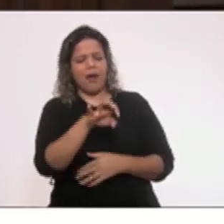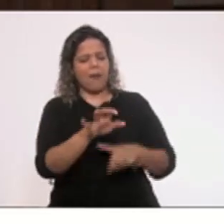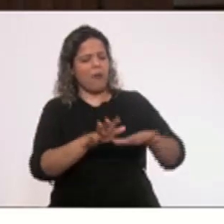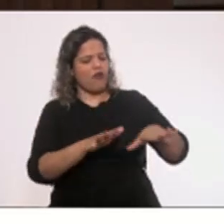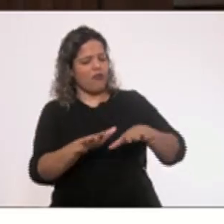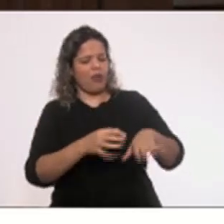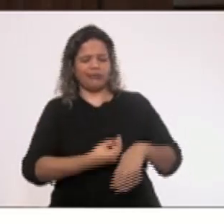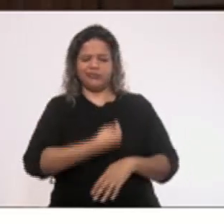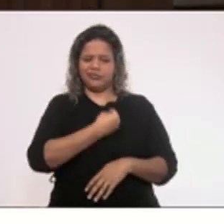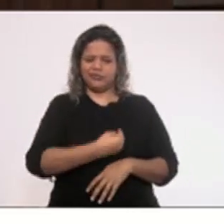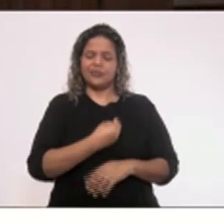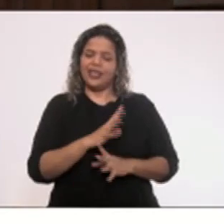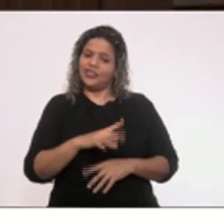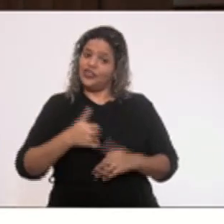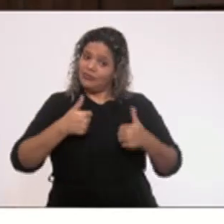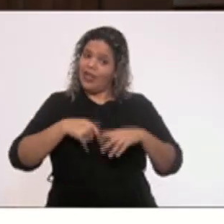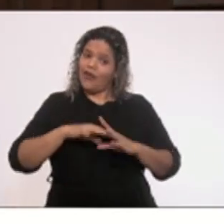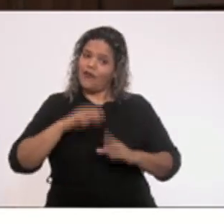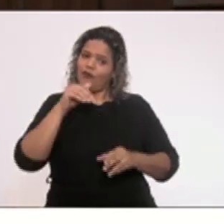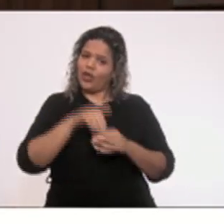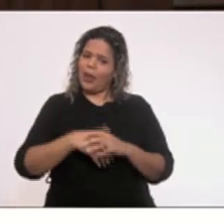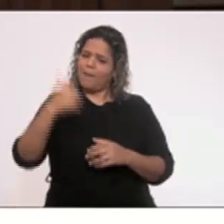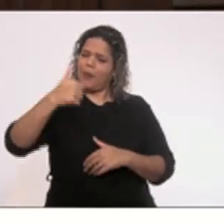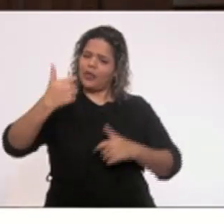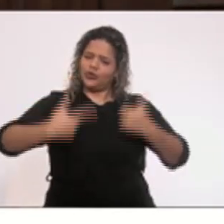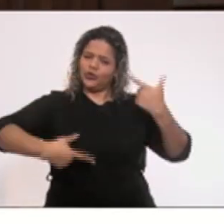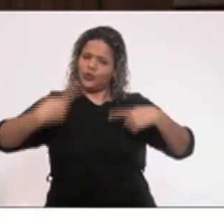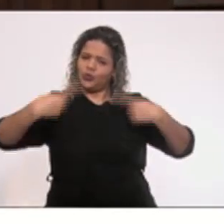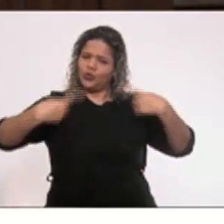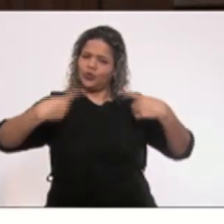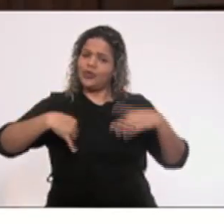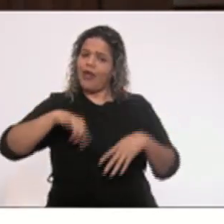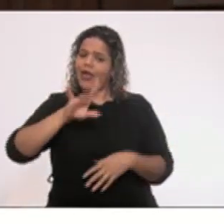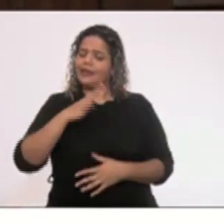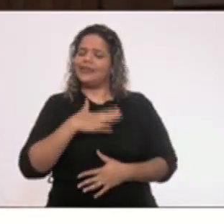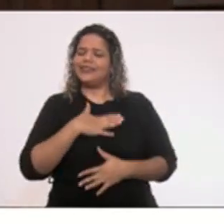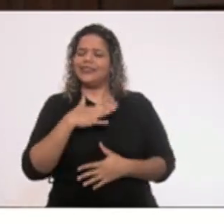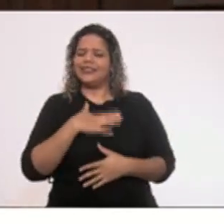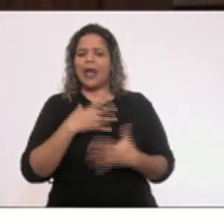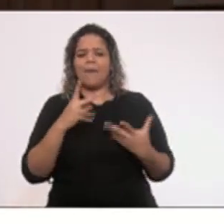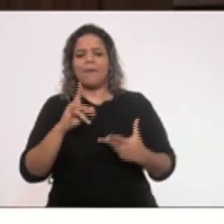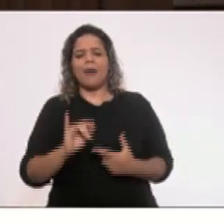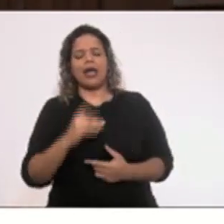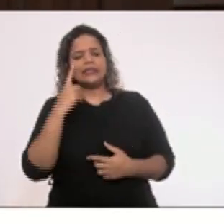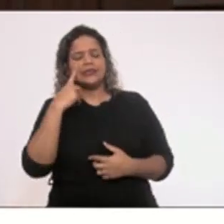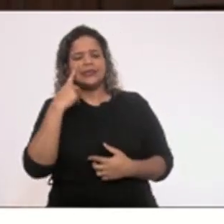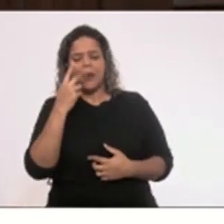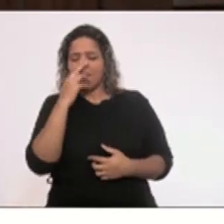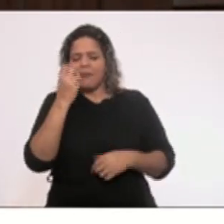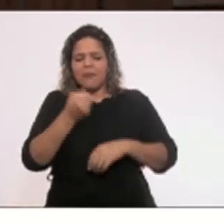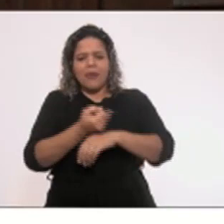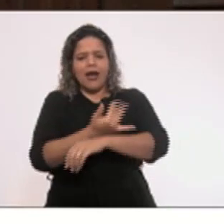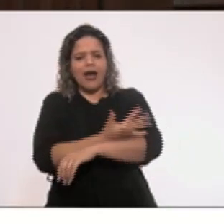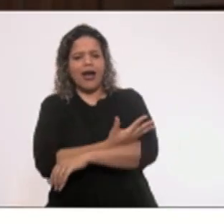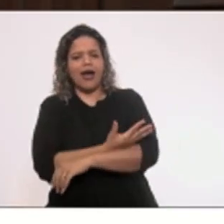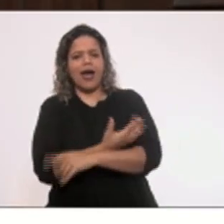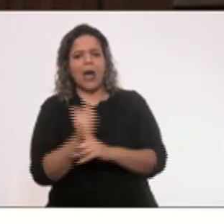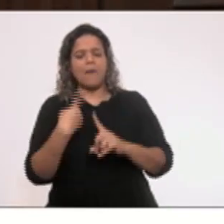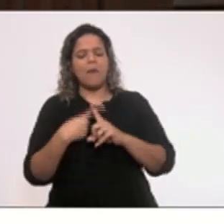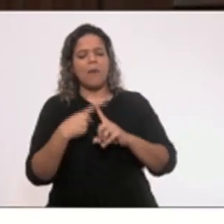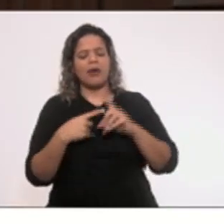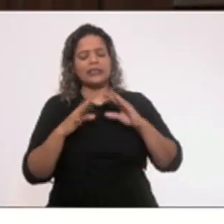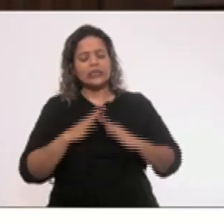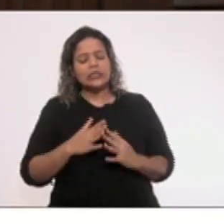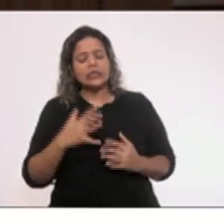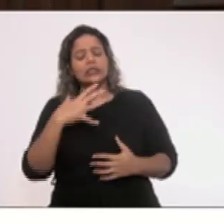movimentos presentes, que estaríamos votando em primeira discussão essa lei, eles tinham pais com lágrimas nos olhos, porque só